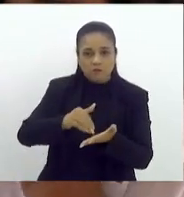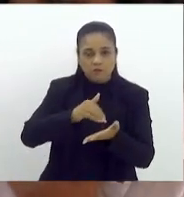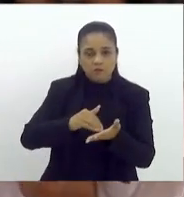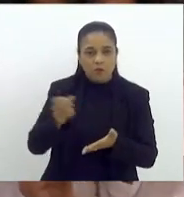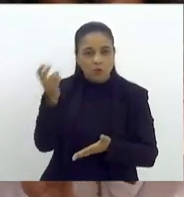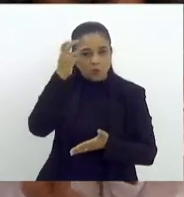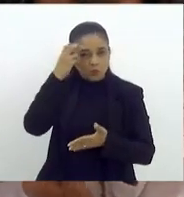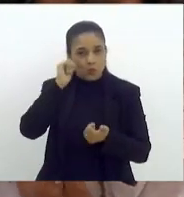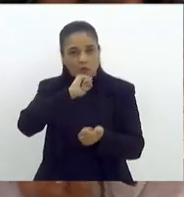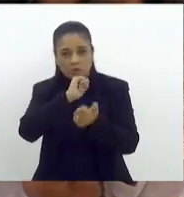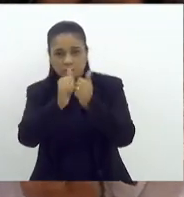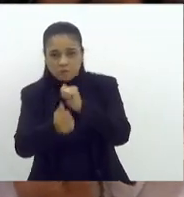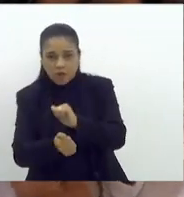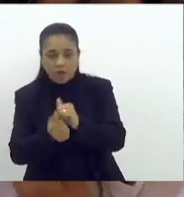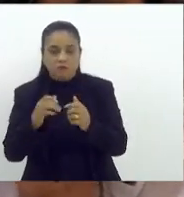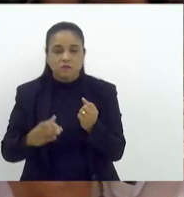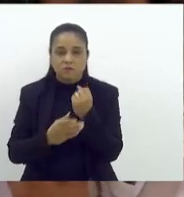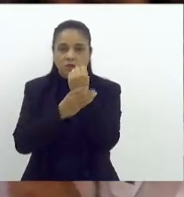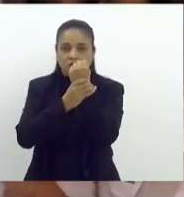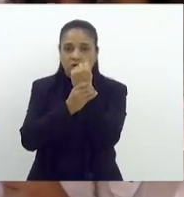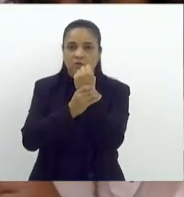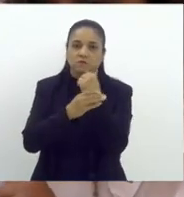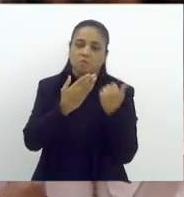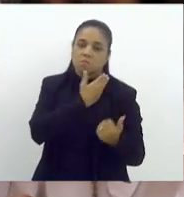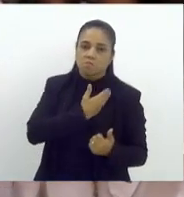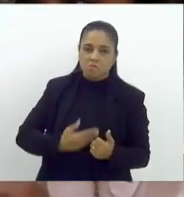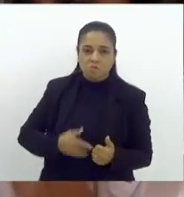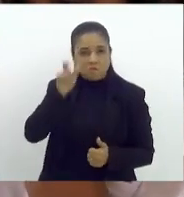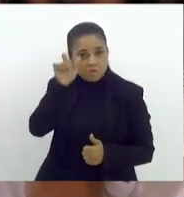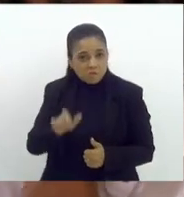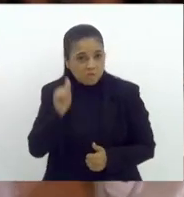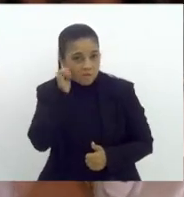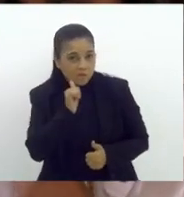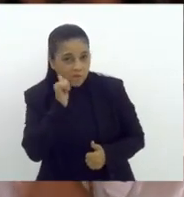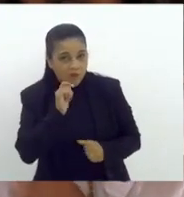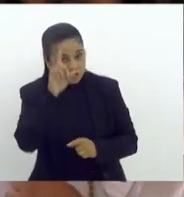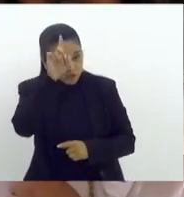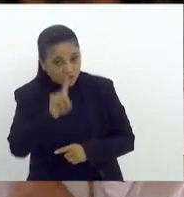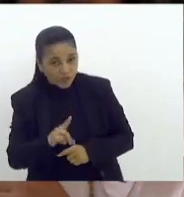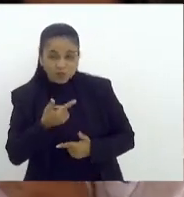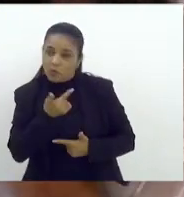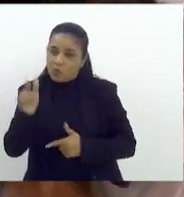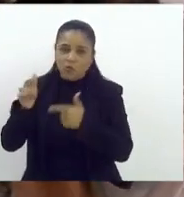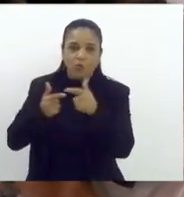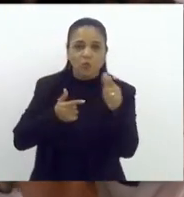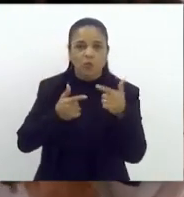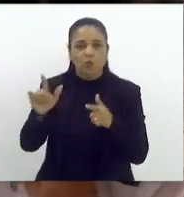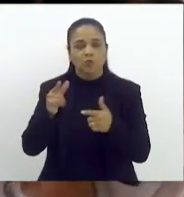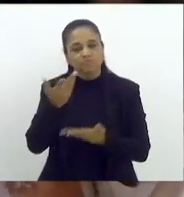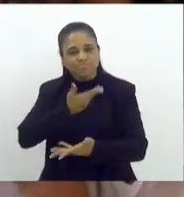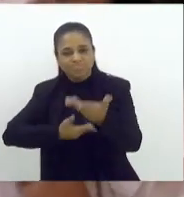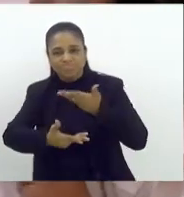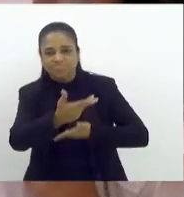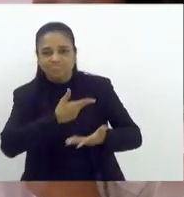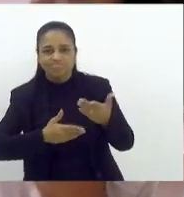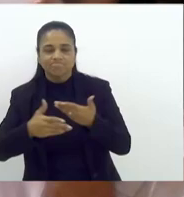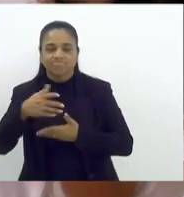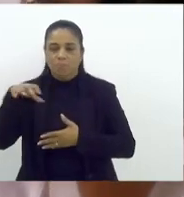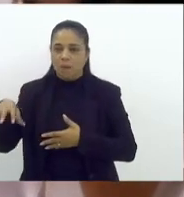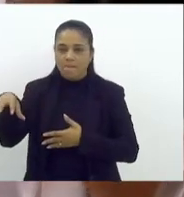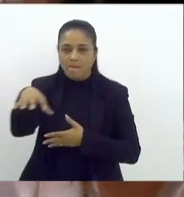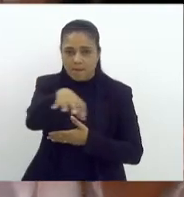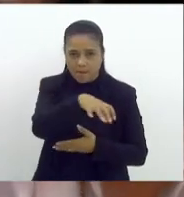os esportes da Segurança Pública das mulheres de direitos e outros agradeço a